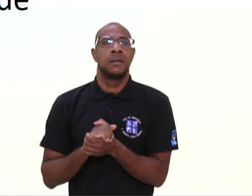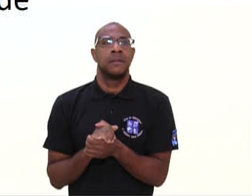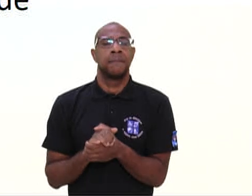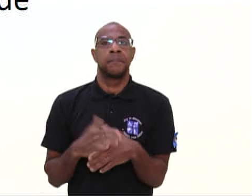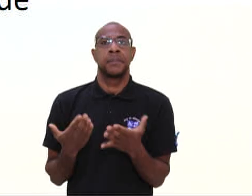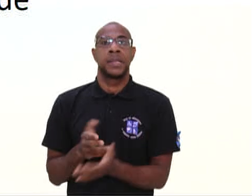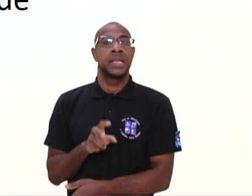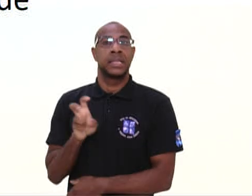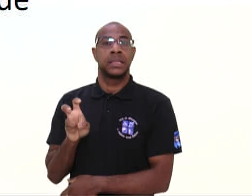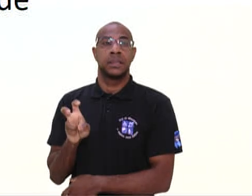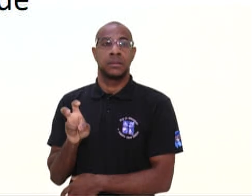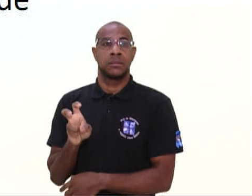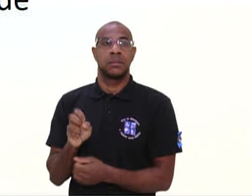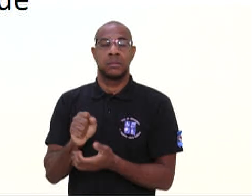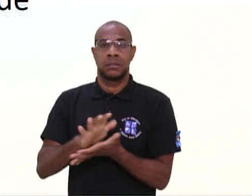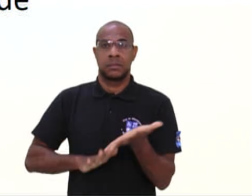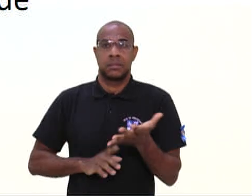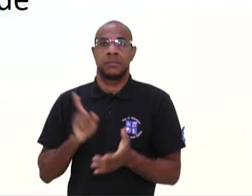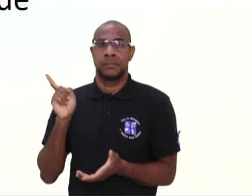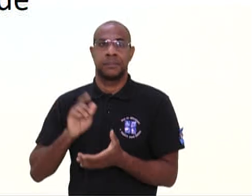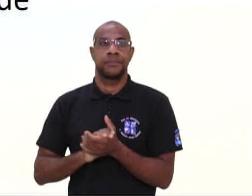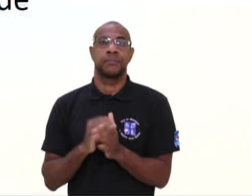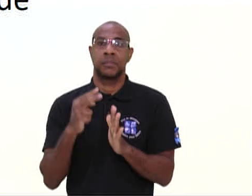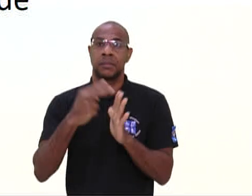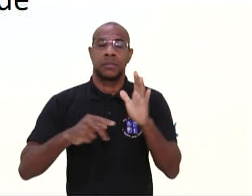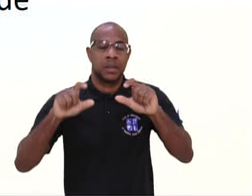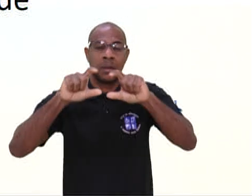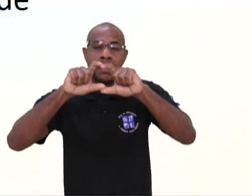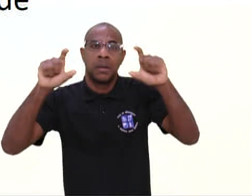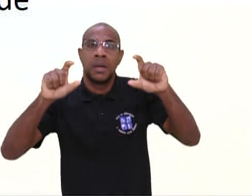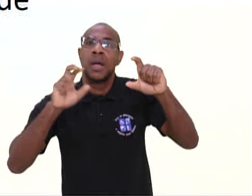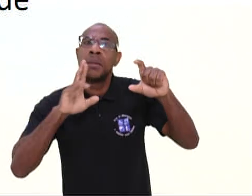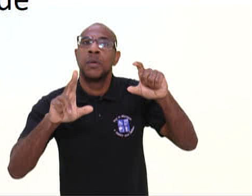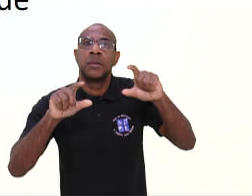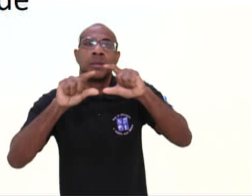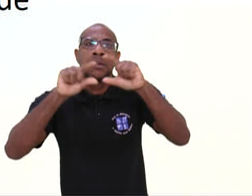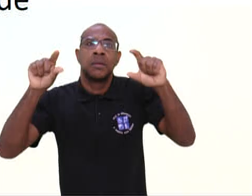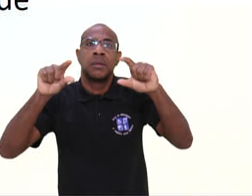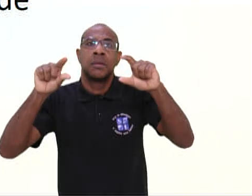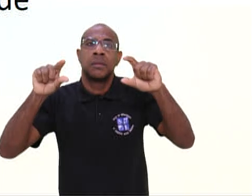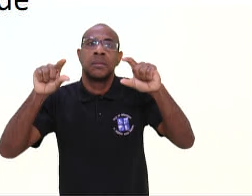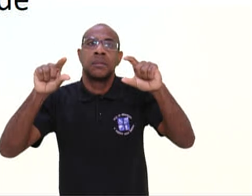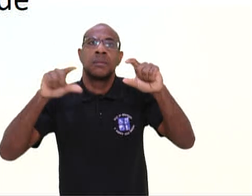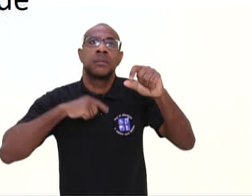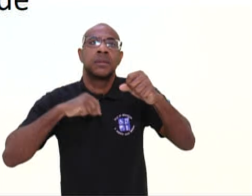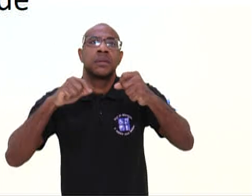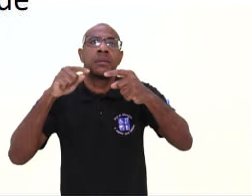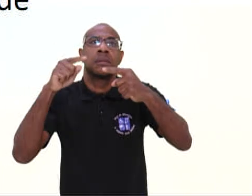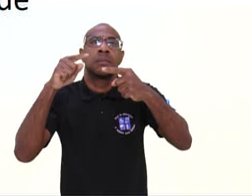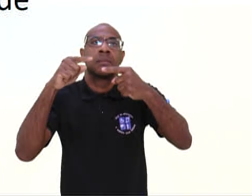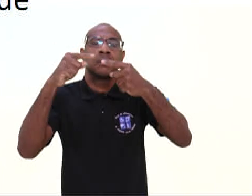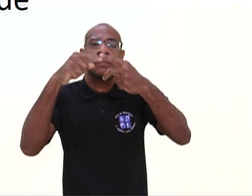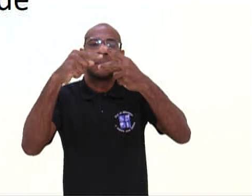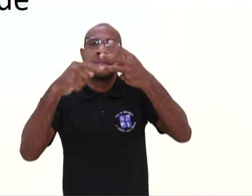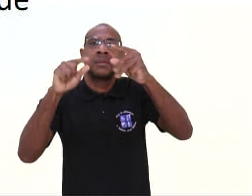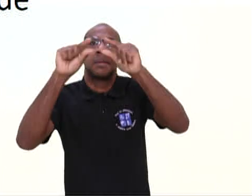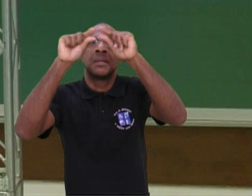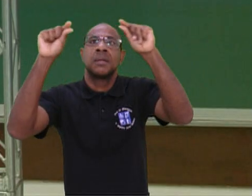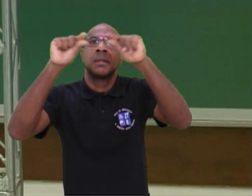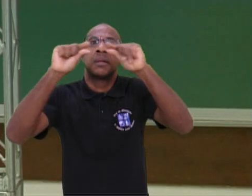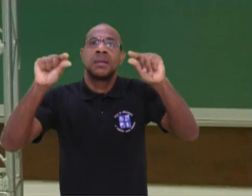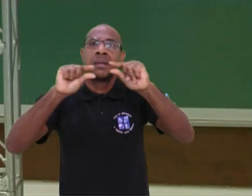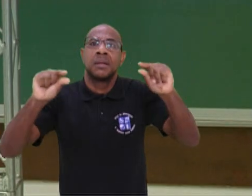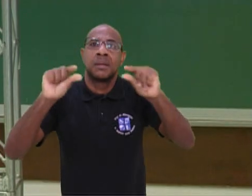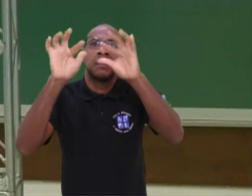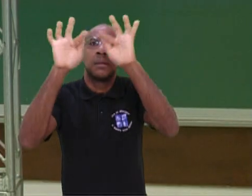Questão 5 para vocês, minha gente. A partir da sua leitura do fragmento, responda. Estão aí as 3 primeiras linhas do romance Grande Sertão